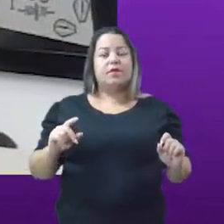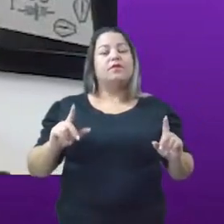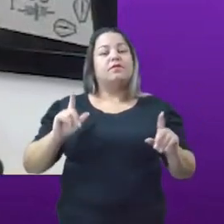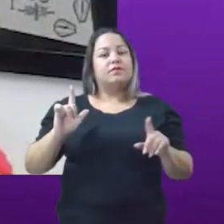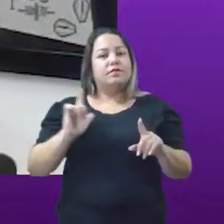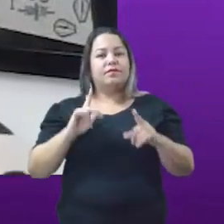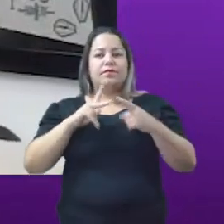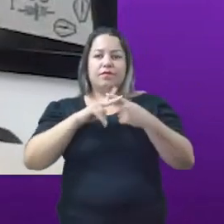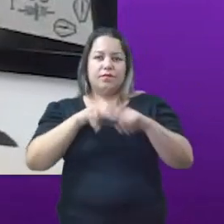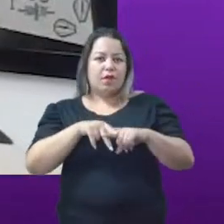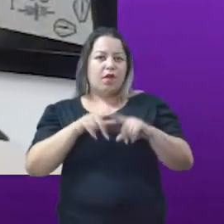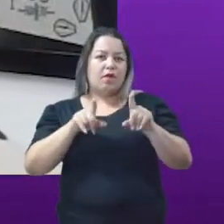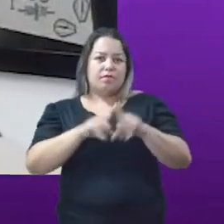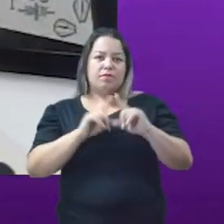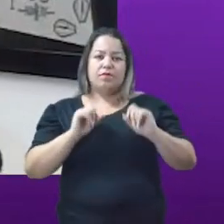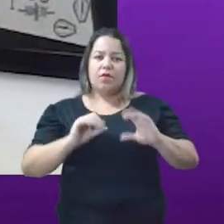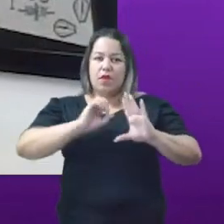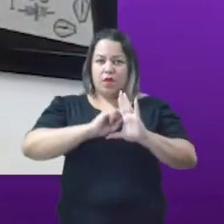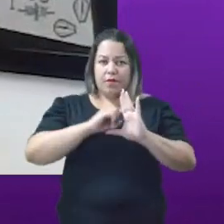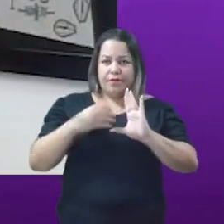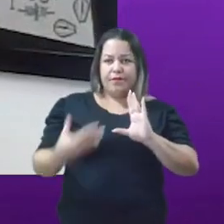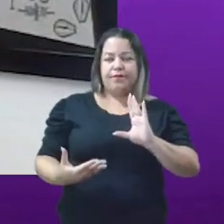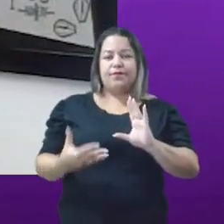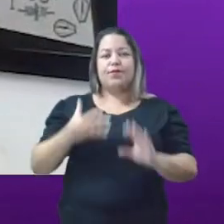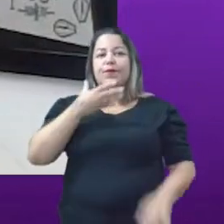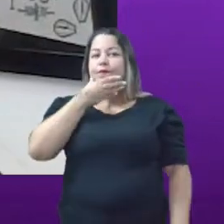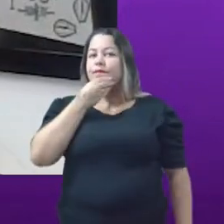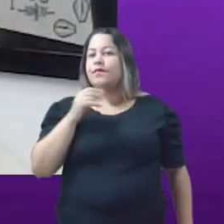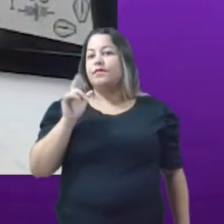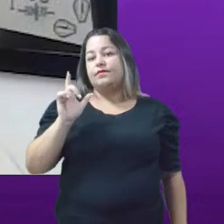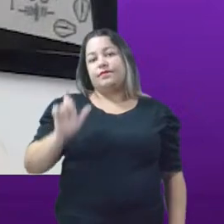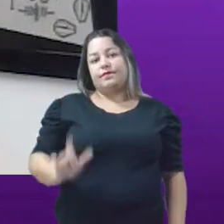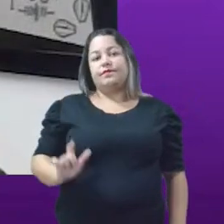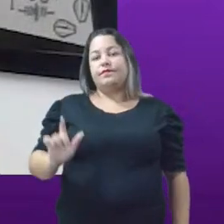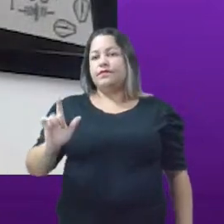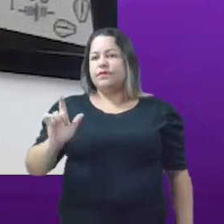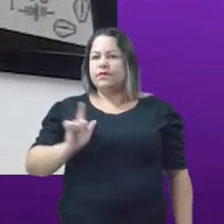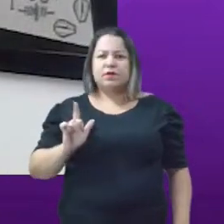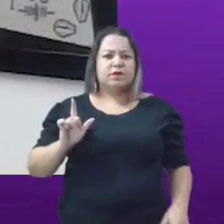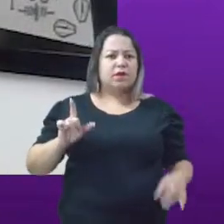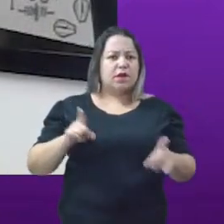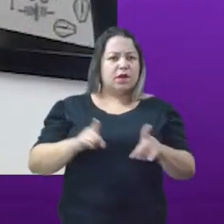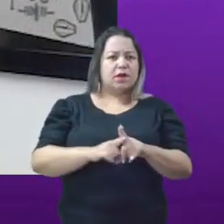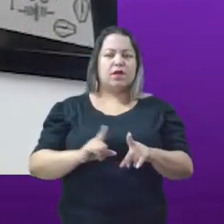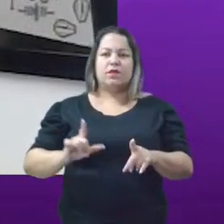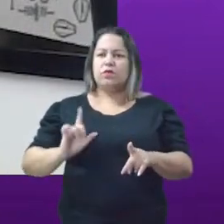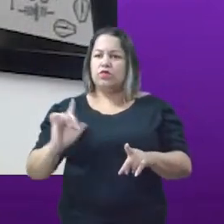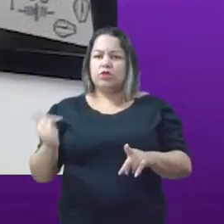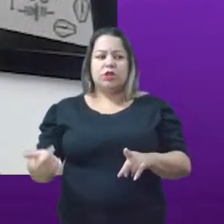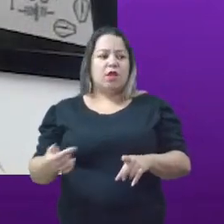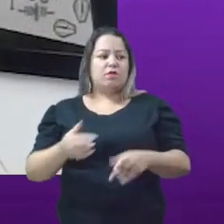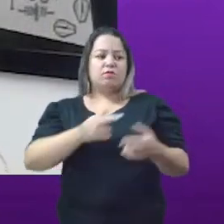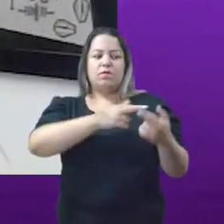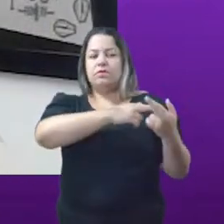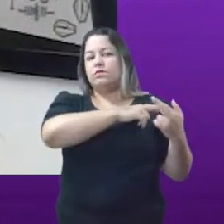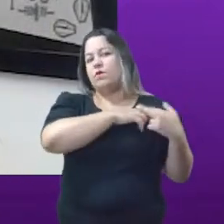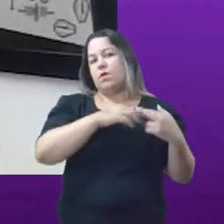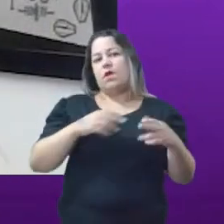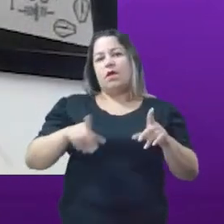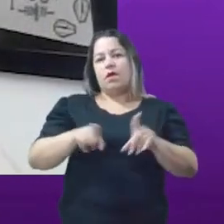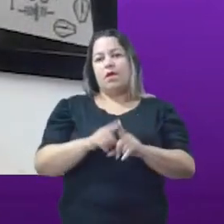performar determinadas características. O homem, ele deve ser agressivo, sem responsabilidade emocional ou